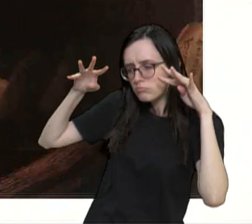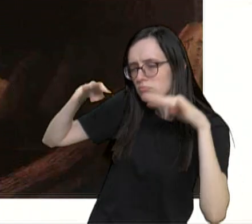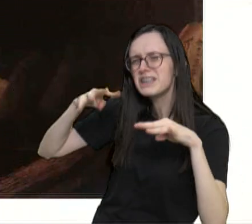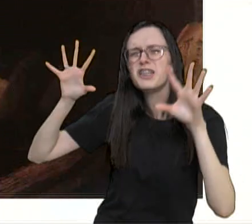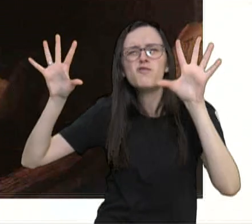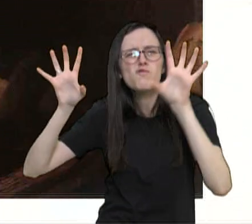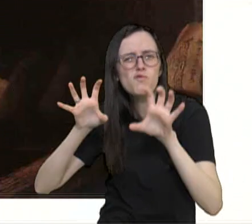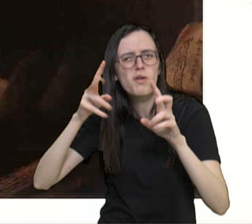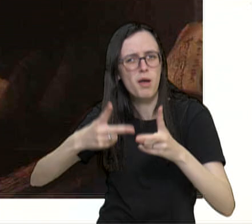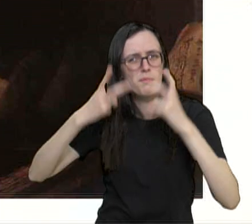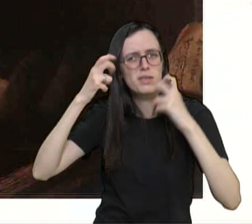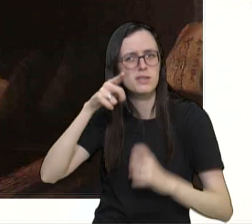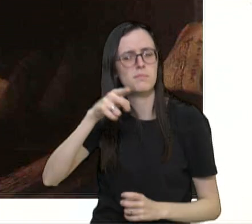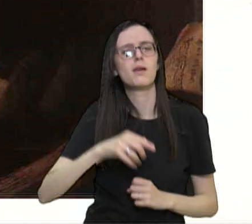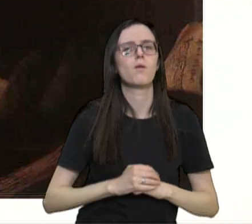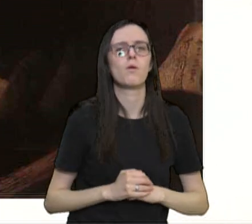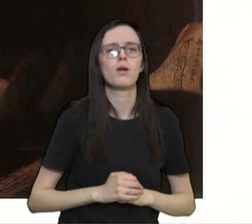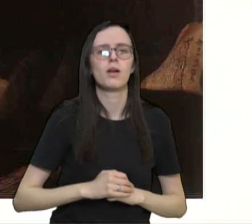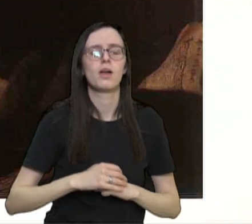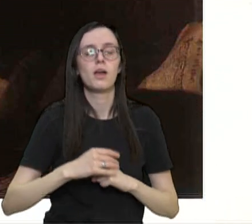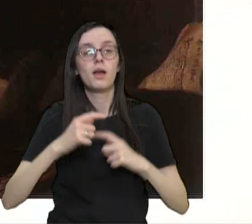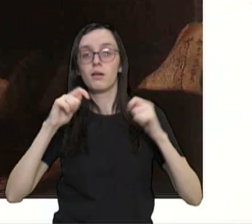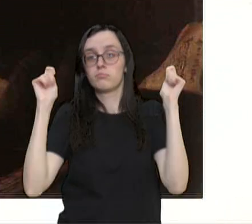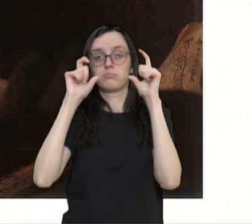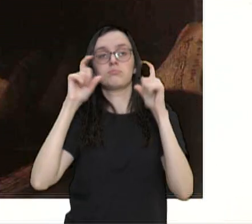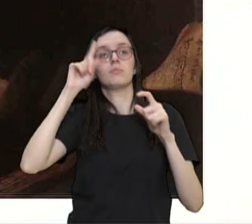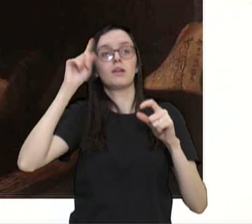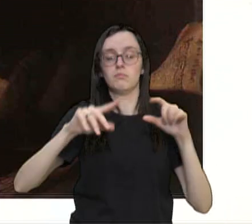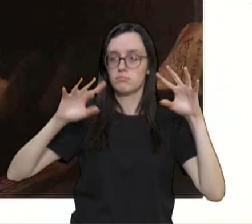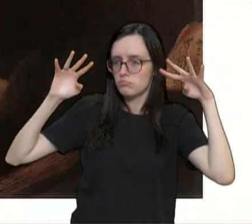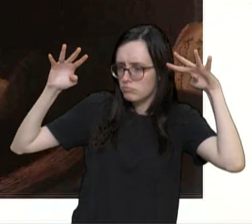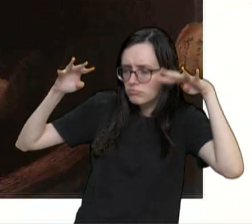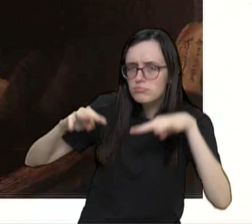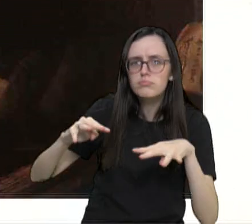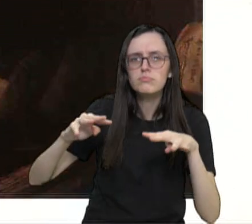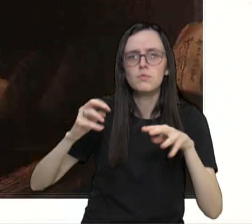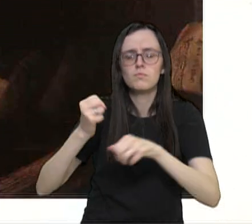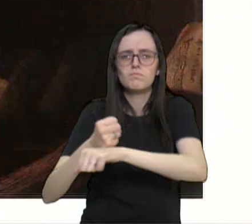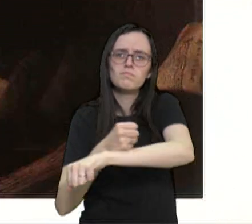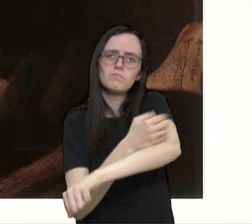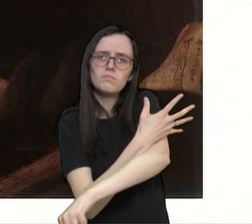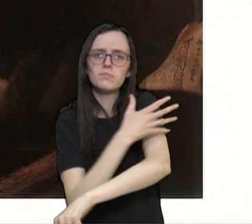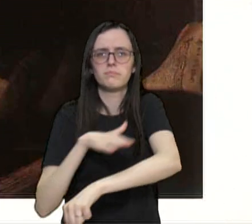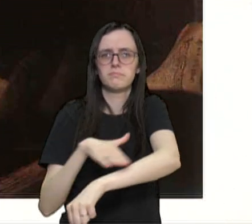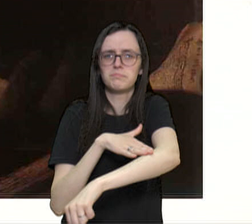Presta atenção a expressão, o emocional de cada um desses